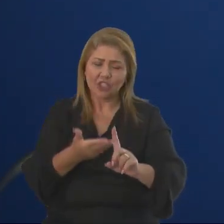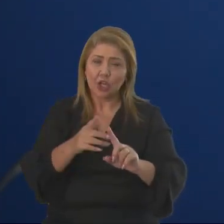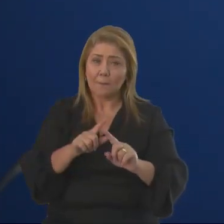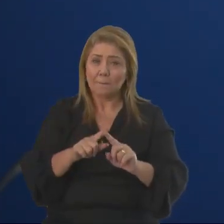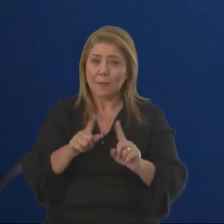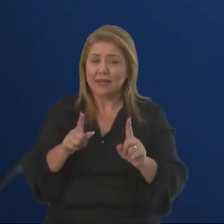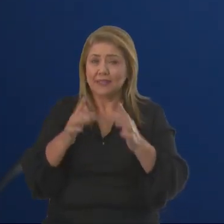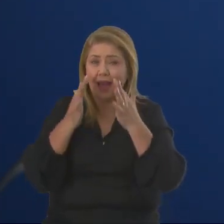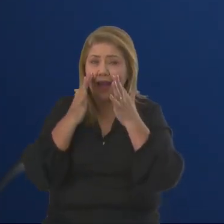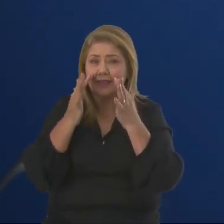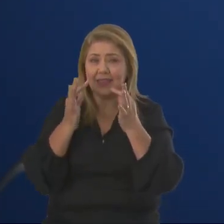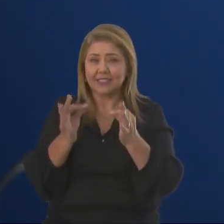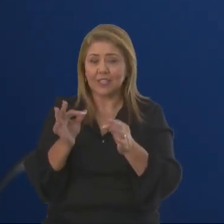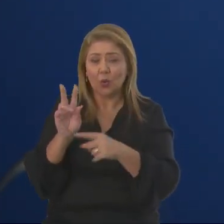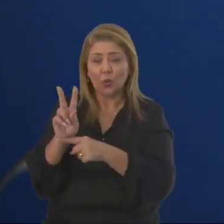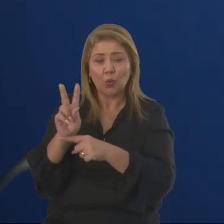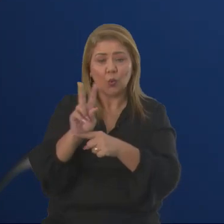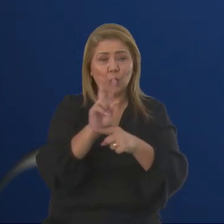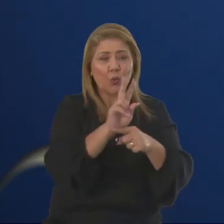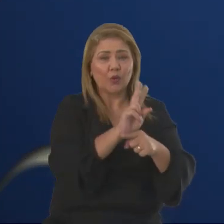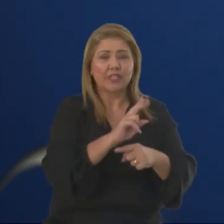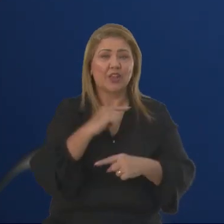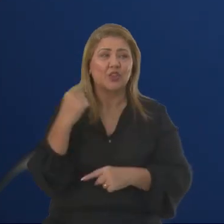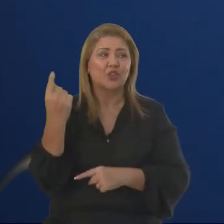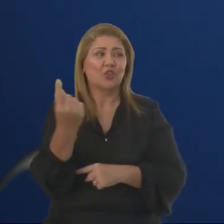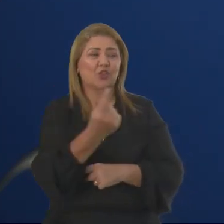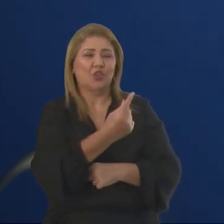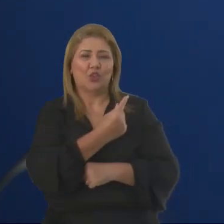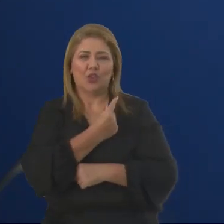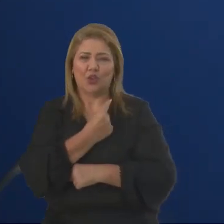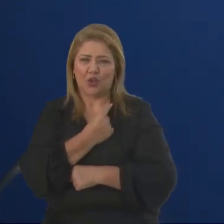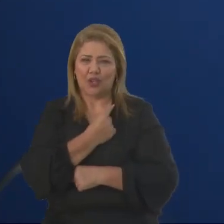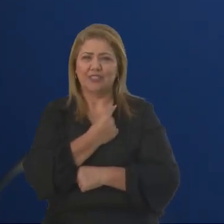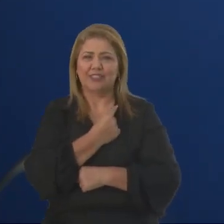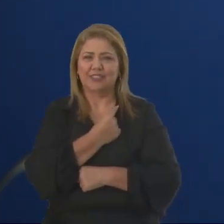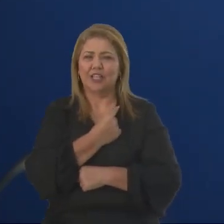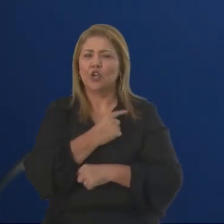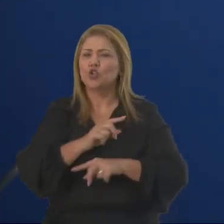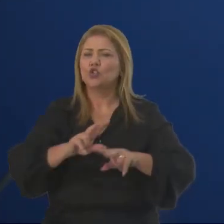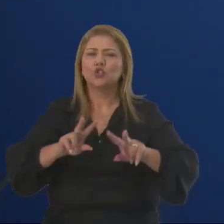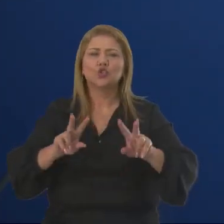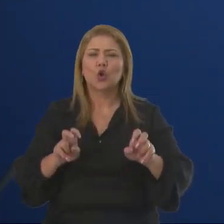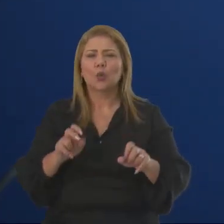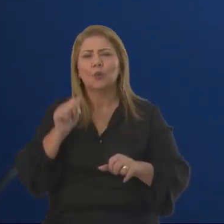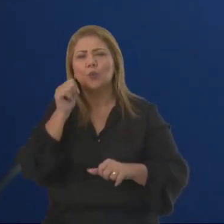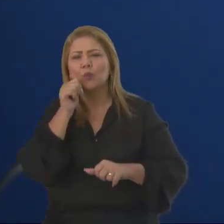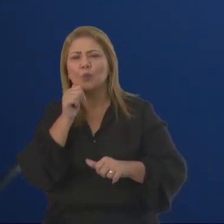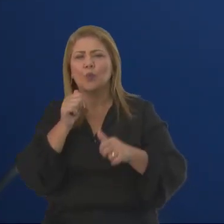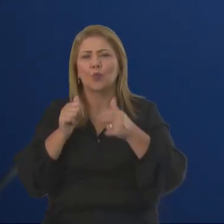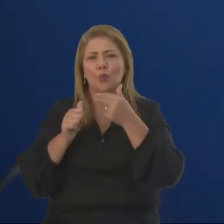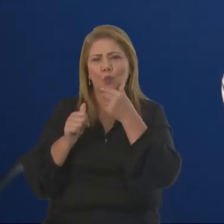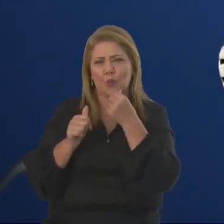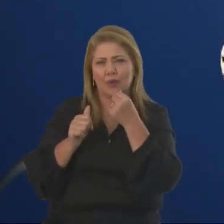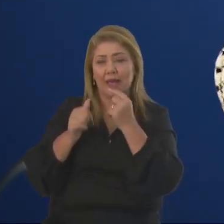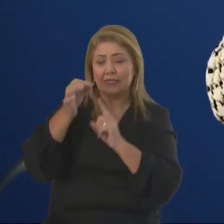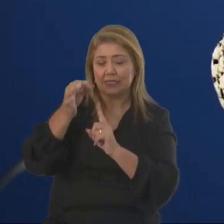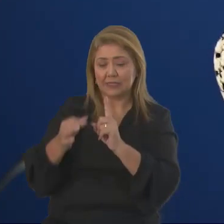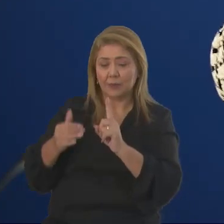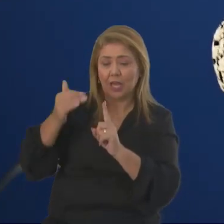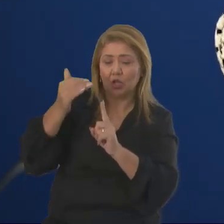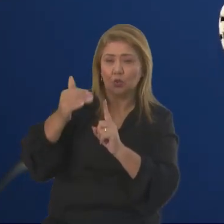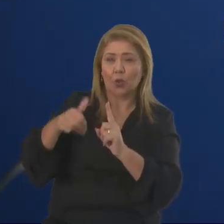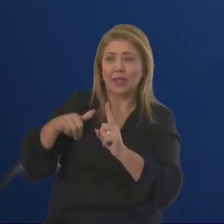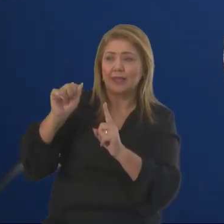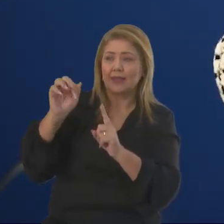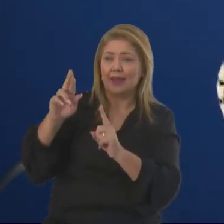pela atenção que tem sido dispensado aqui no tribunal às questões de gênero. O desembargador Iara falou muito bem disso, temos, de